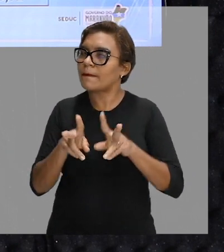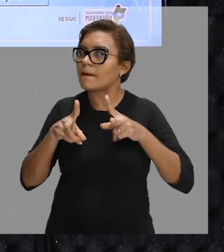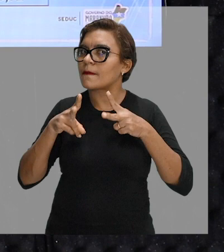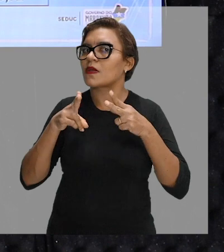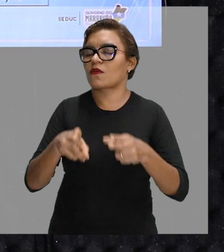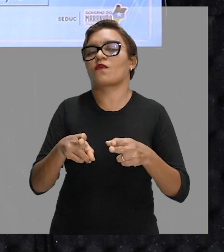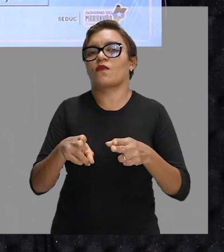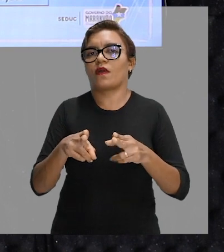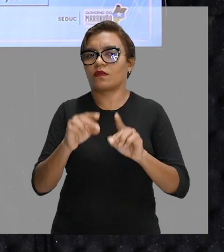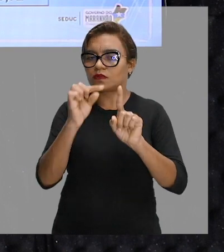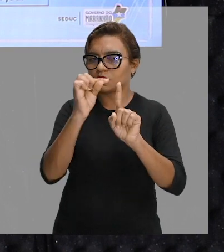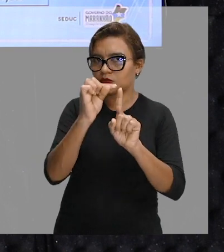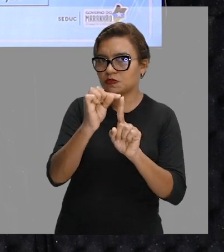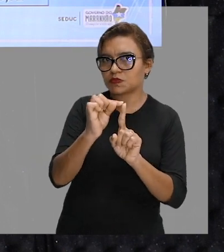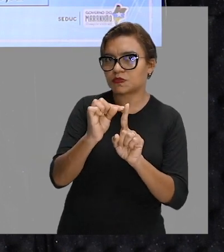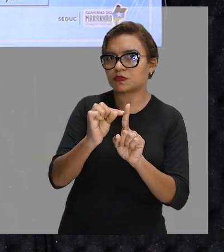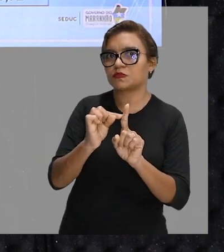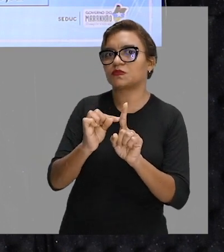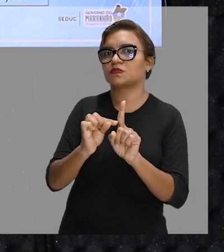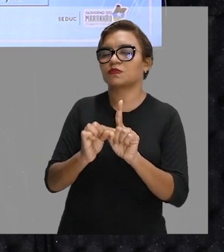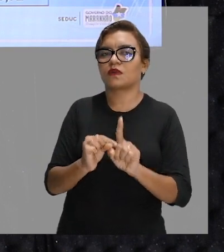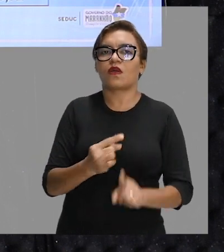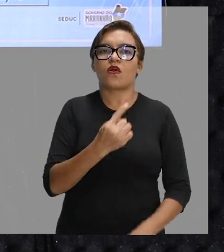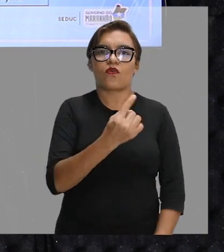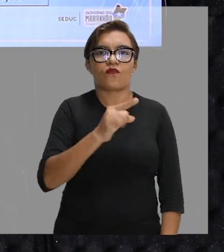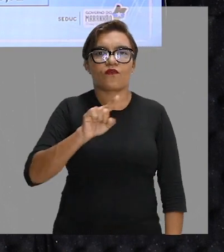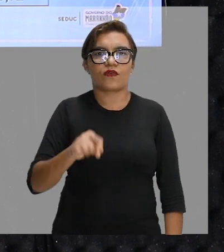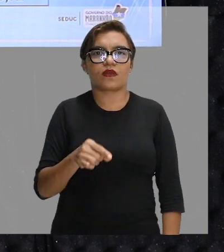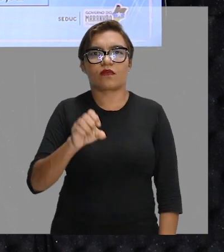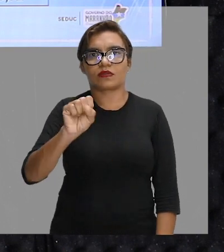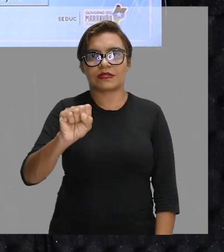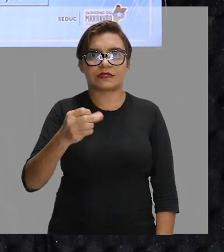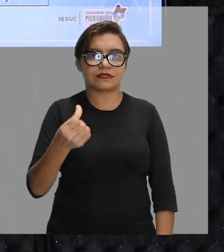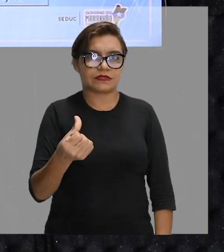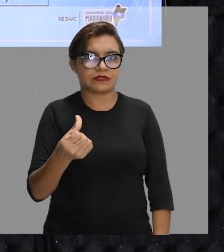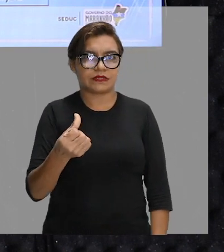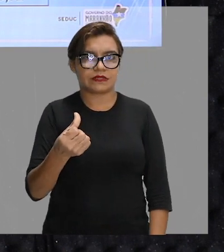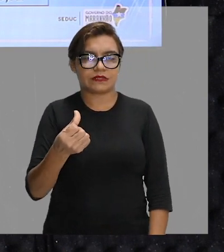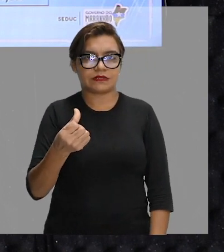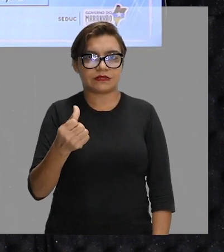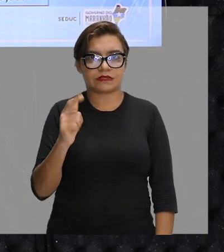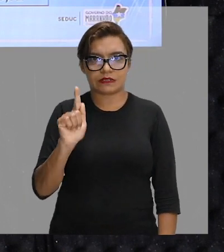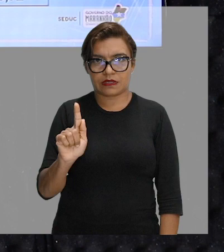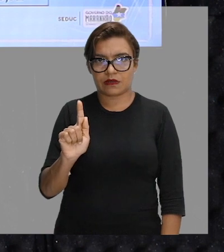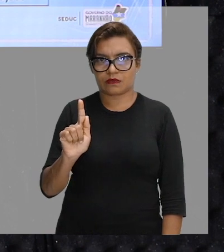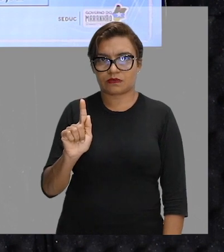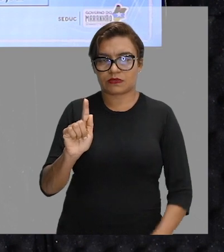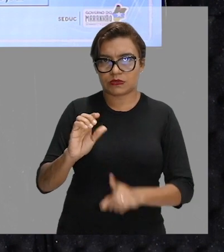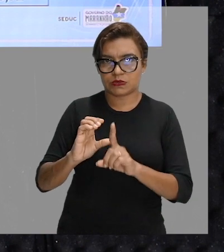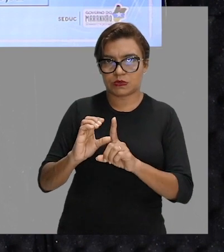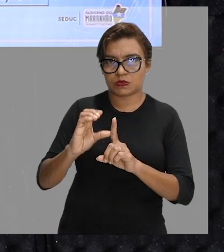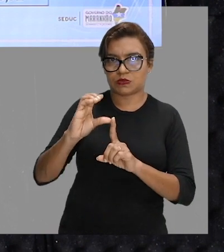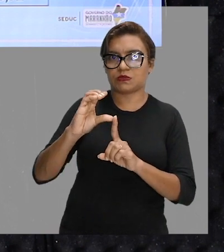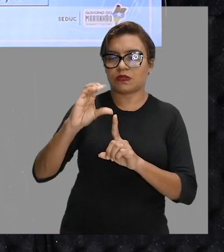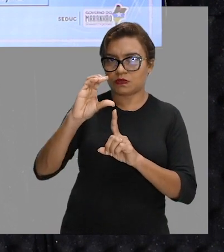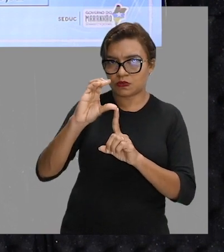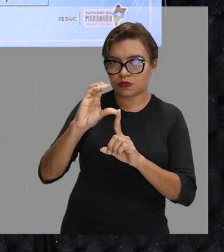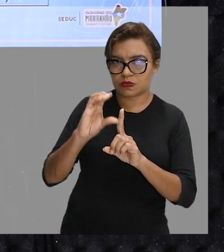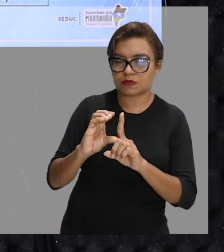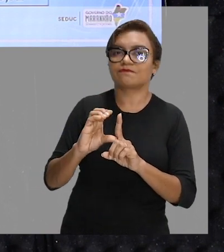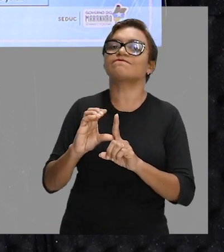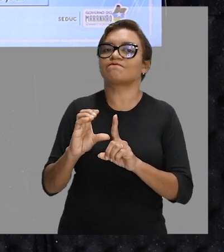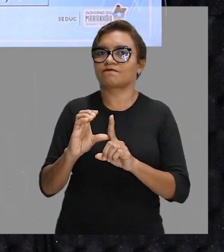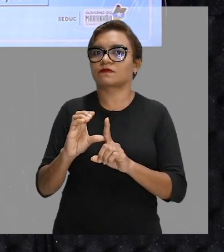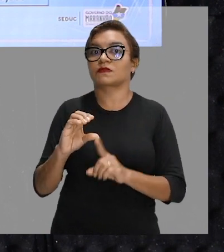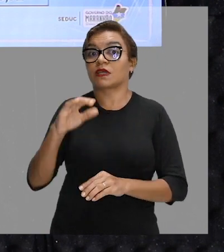A temperatura vai diminuir 1,86 graus Celsius, certo? Então, esse é o efeito criométrico, para a adição